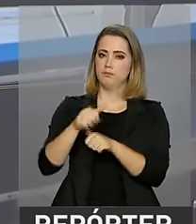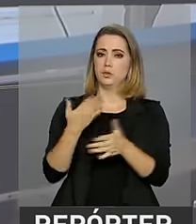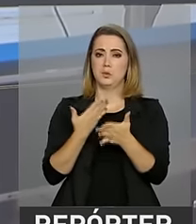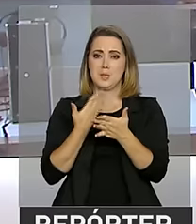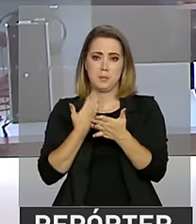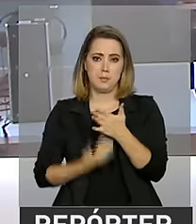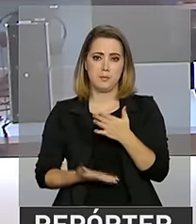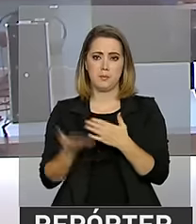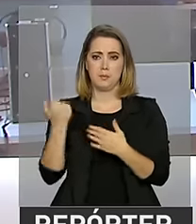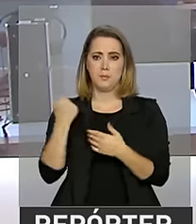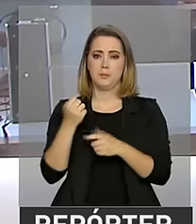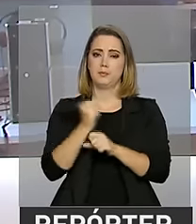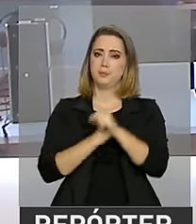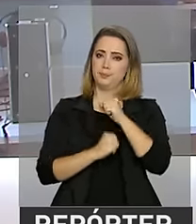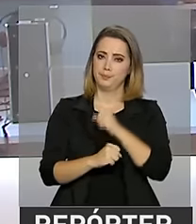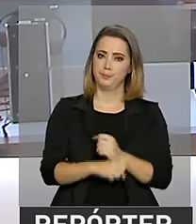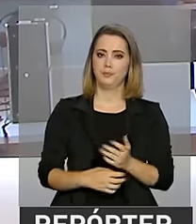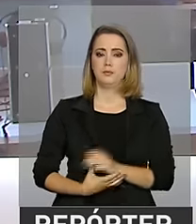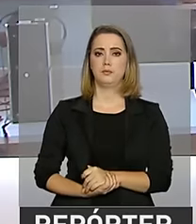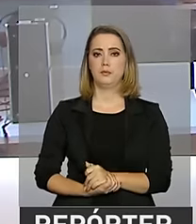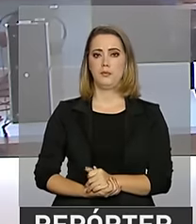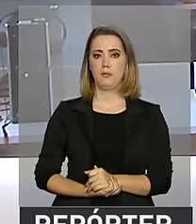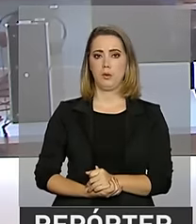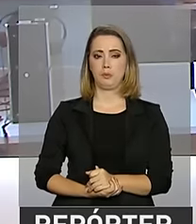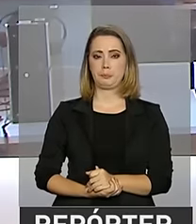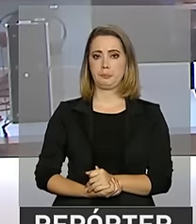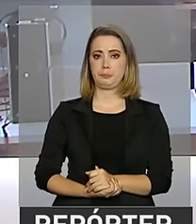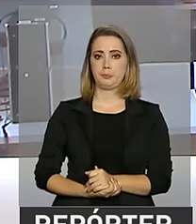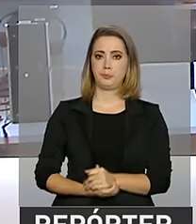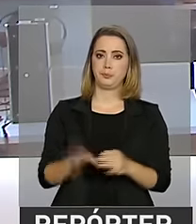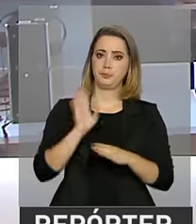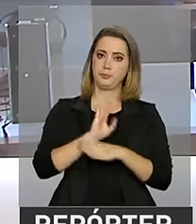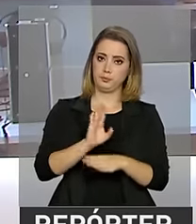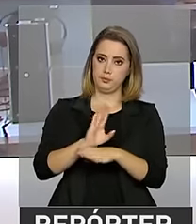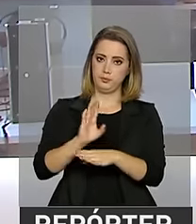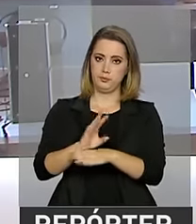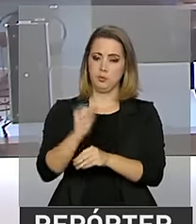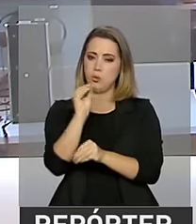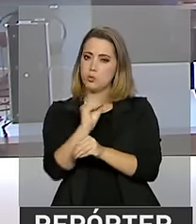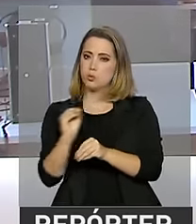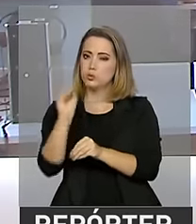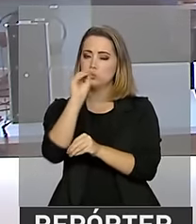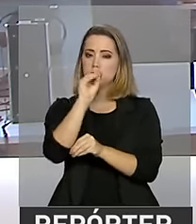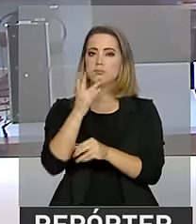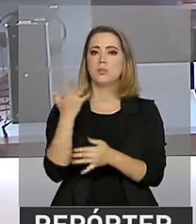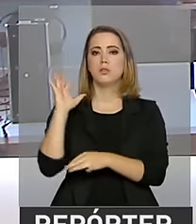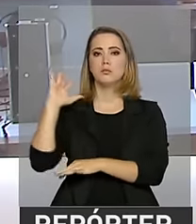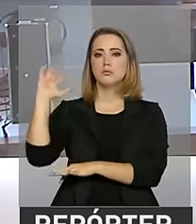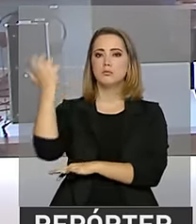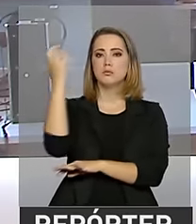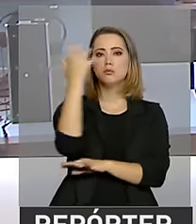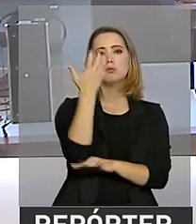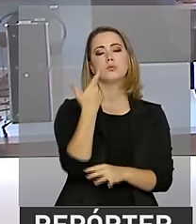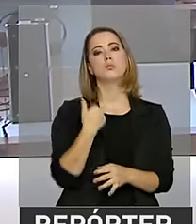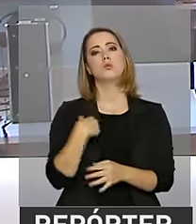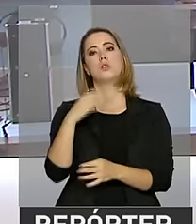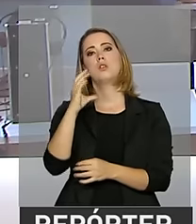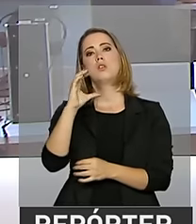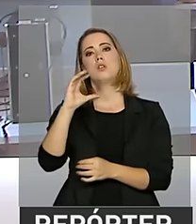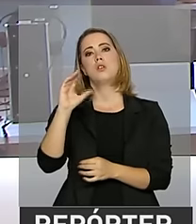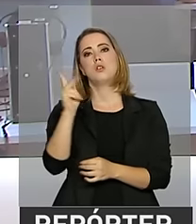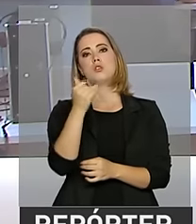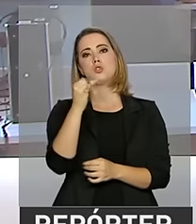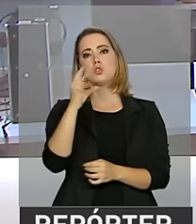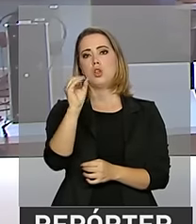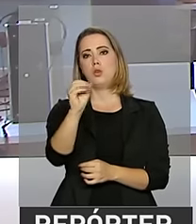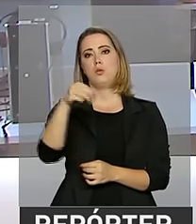passado e para ajudar a preservar e incentivar a visitação de Parques Nacionais o Instituto Chico Mendes de